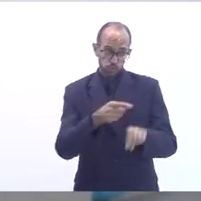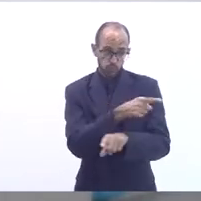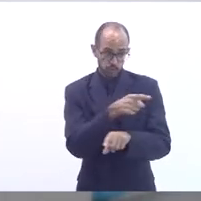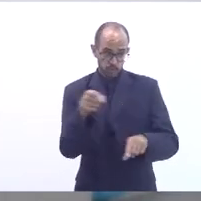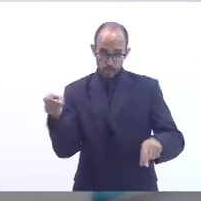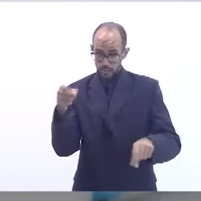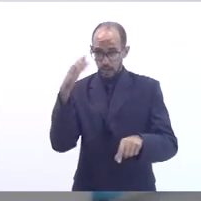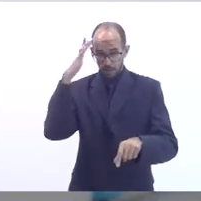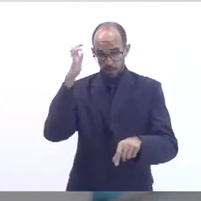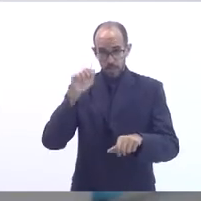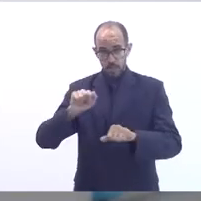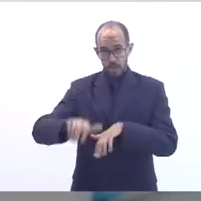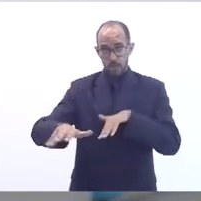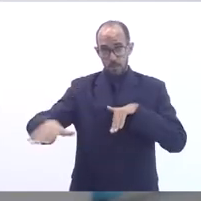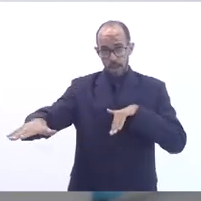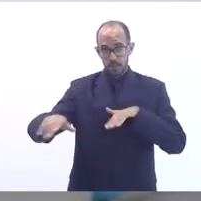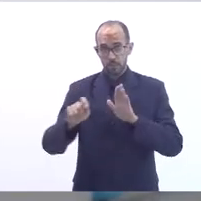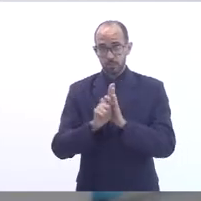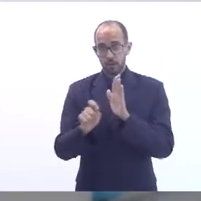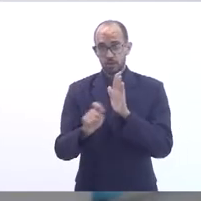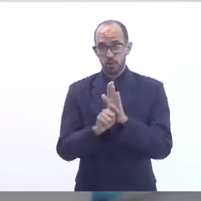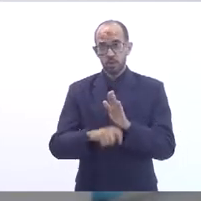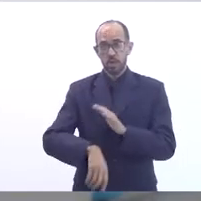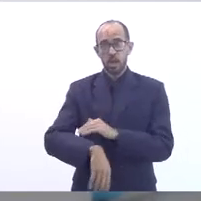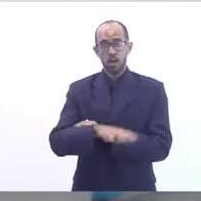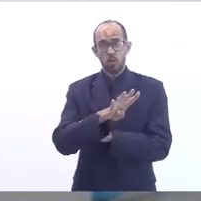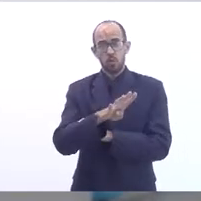na marcha da maconha 4:20